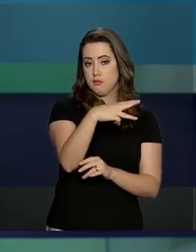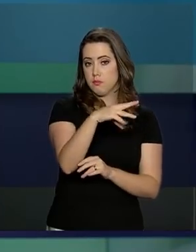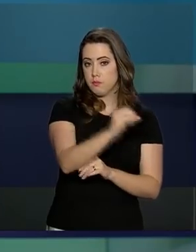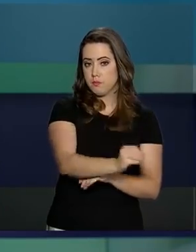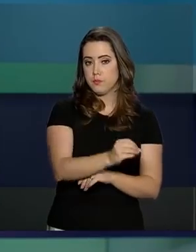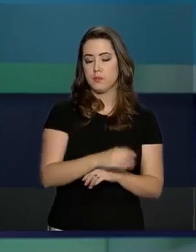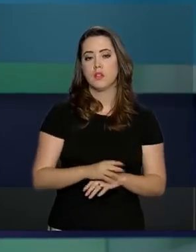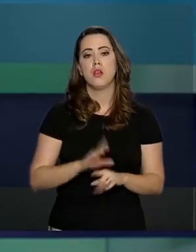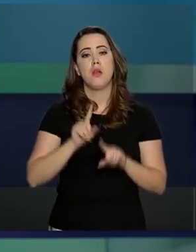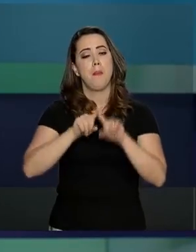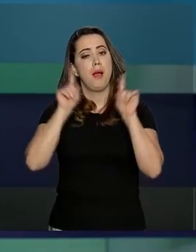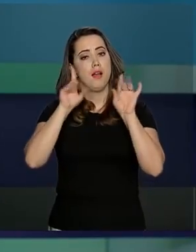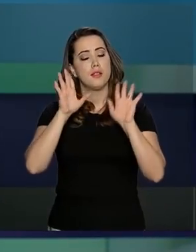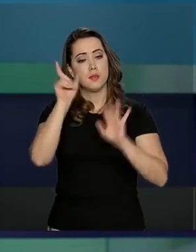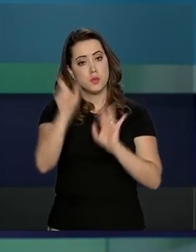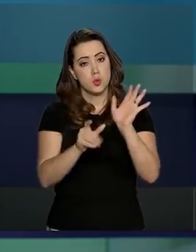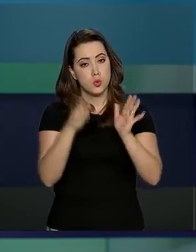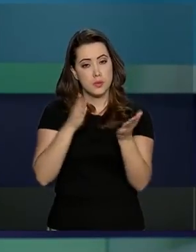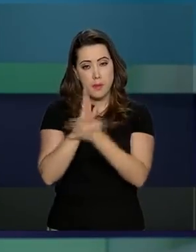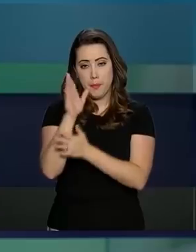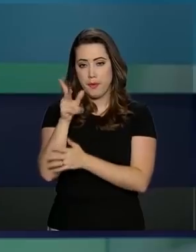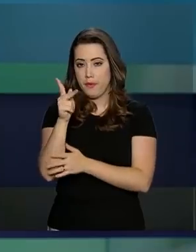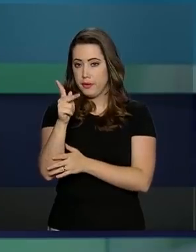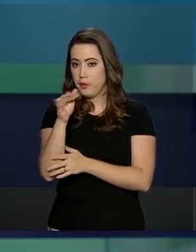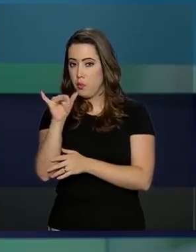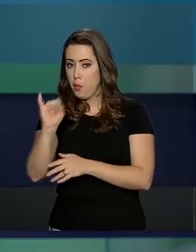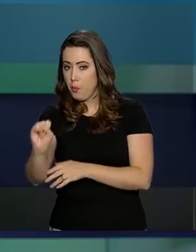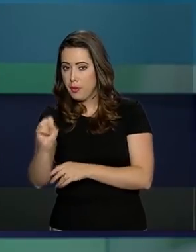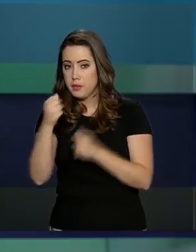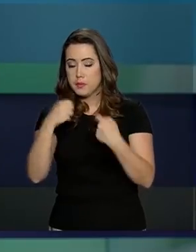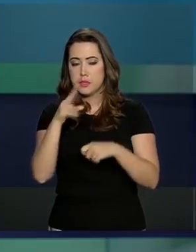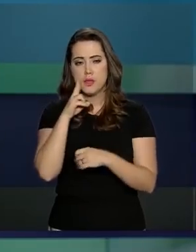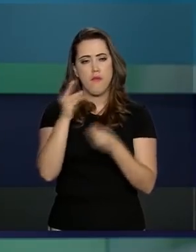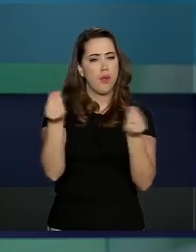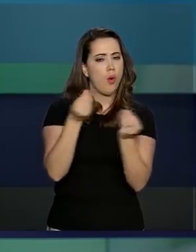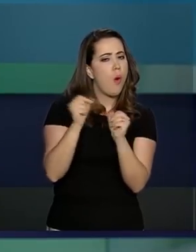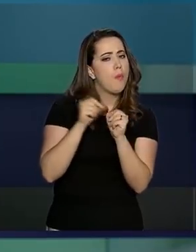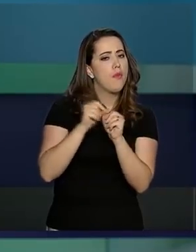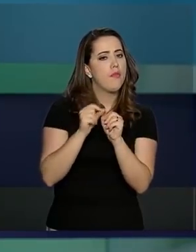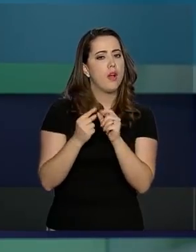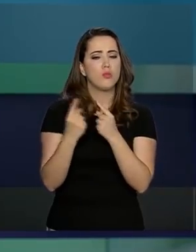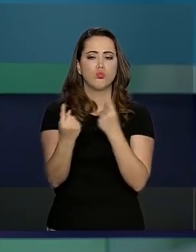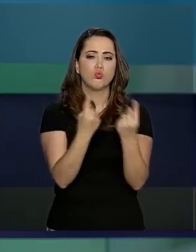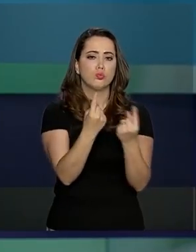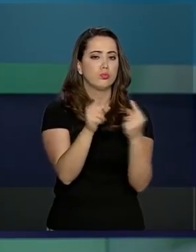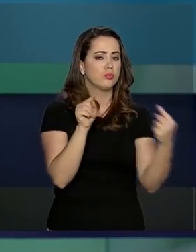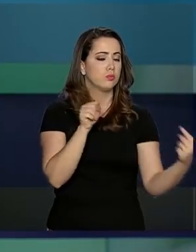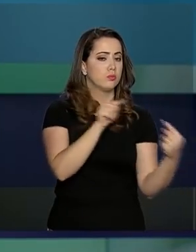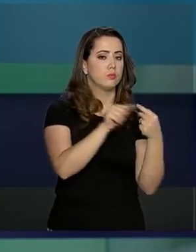março. Já os aprovados no PFIES devem verificar os procedimentos com as